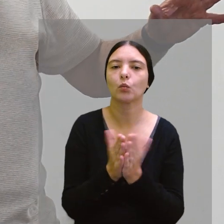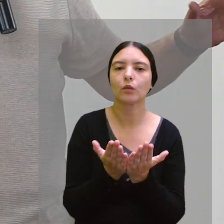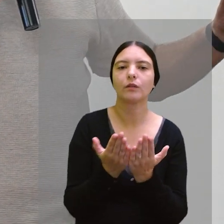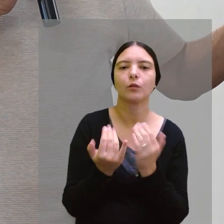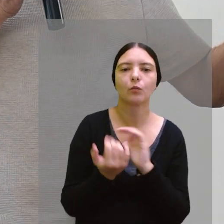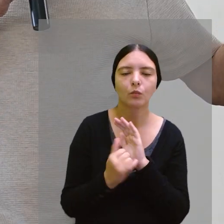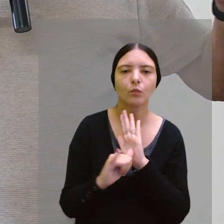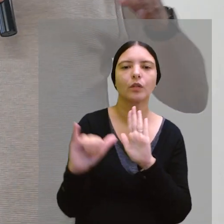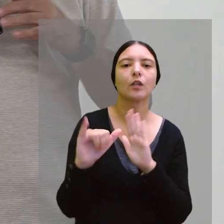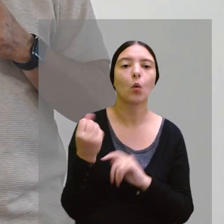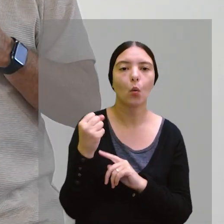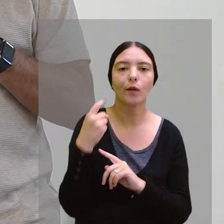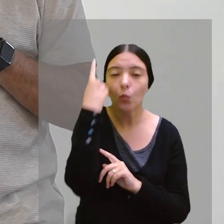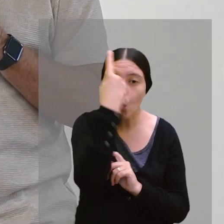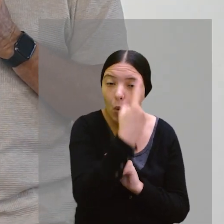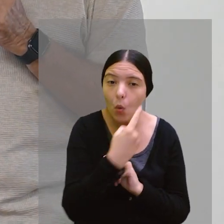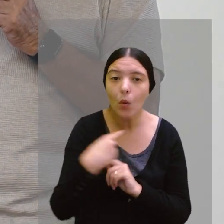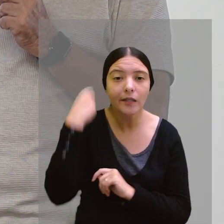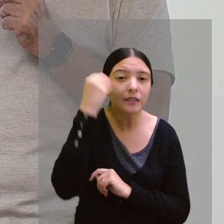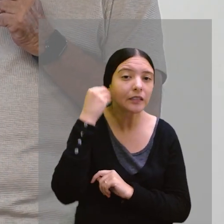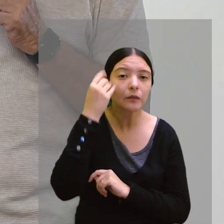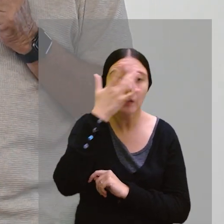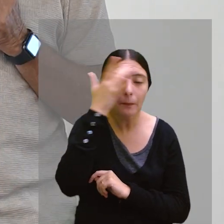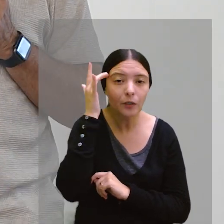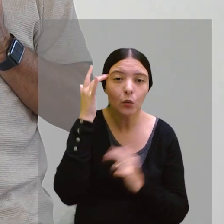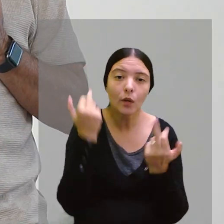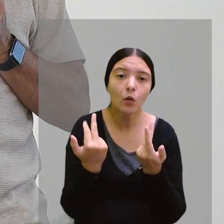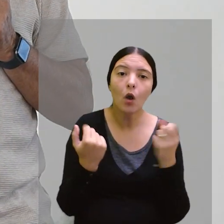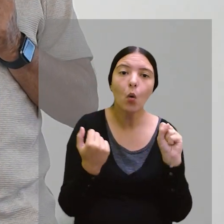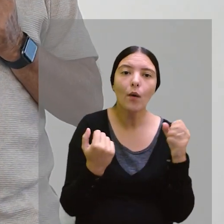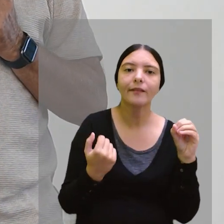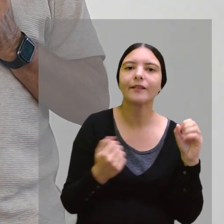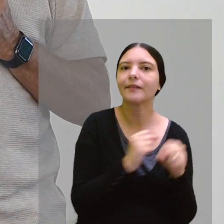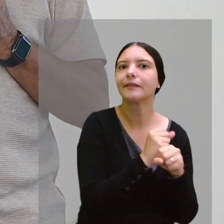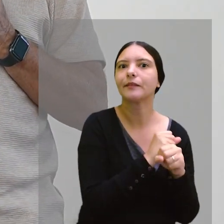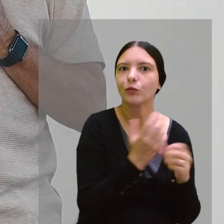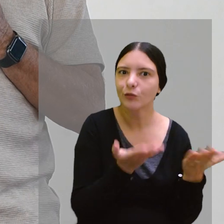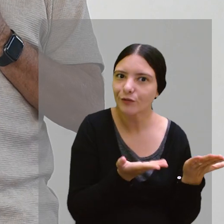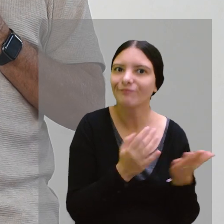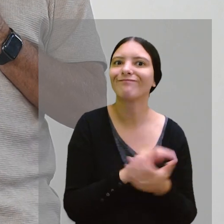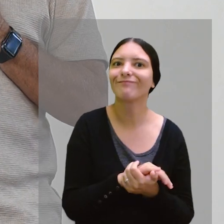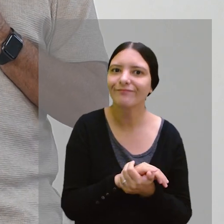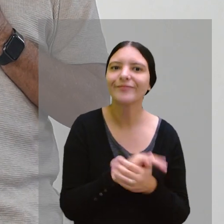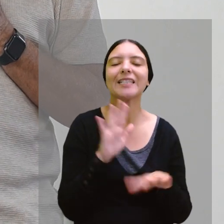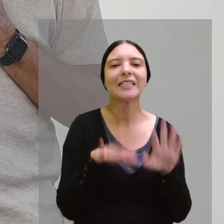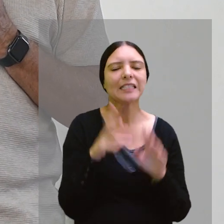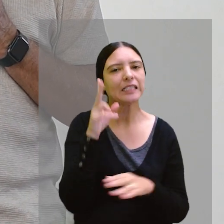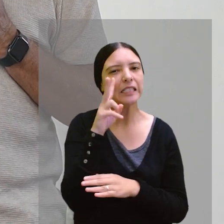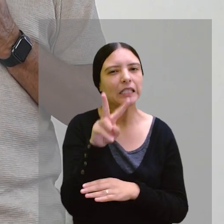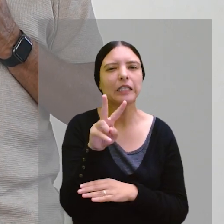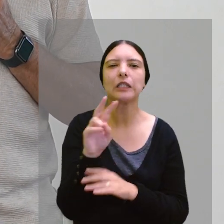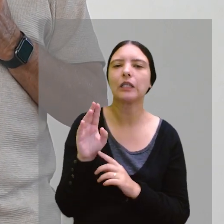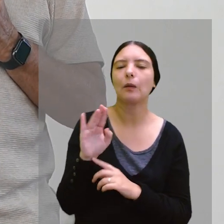transmite em 8 horas uma experiência de uma pessoa que viveu 80 anos. Muitas vezes a gente lê a história,